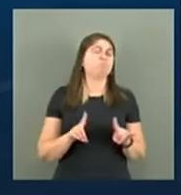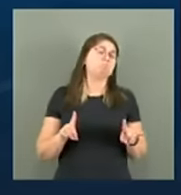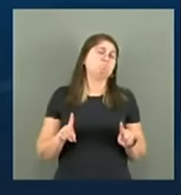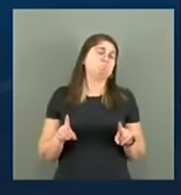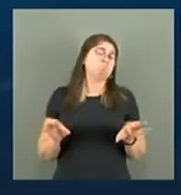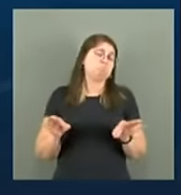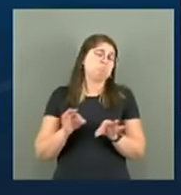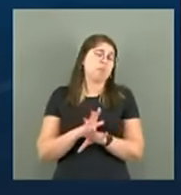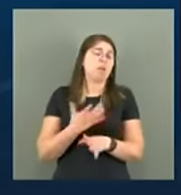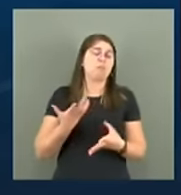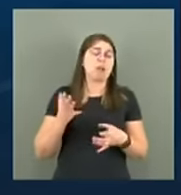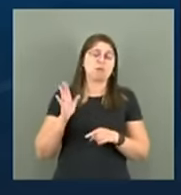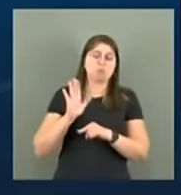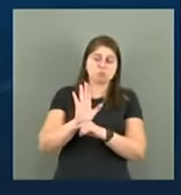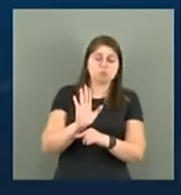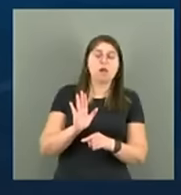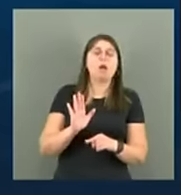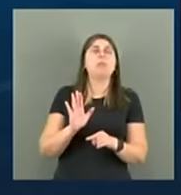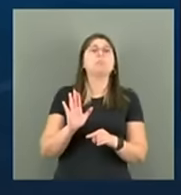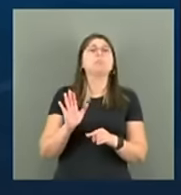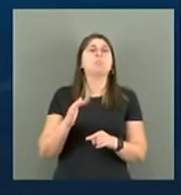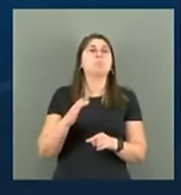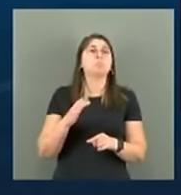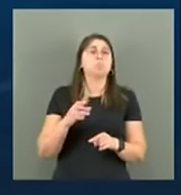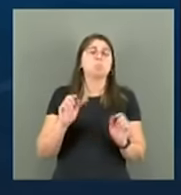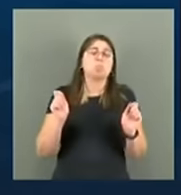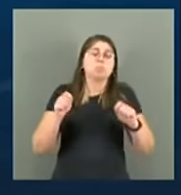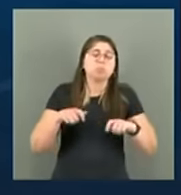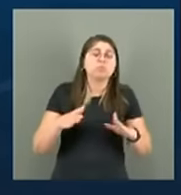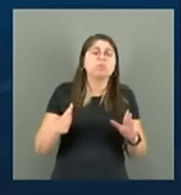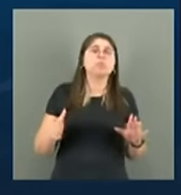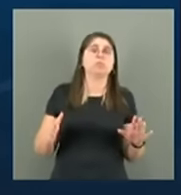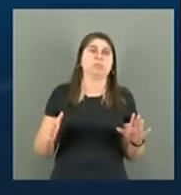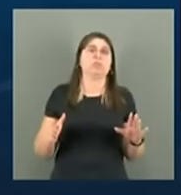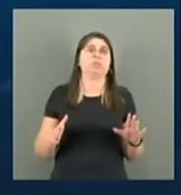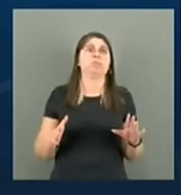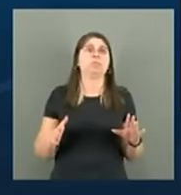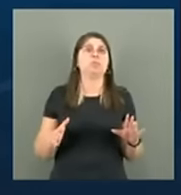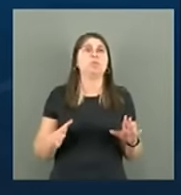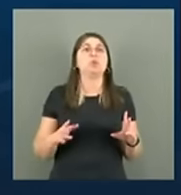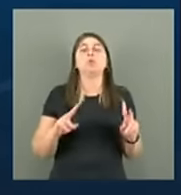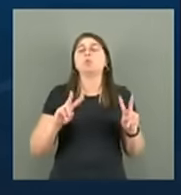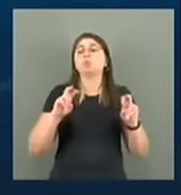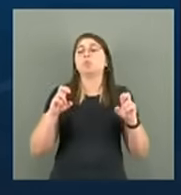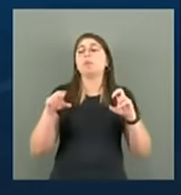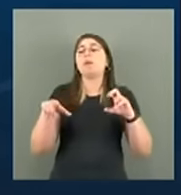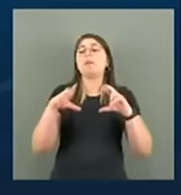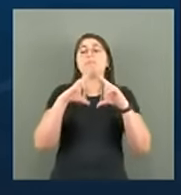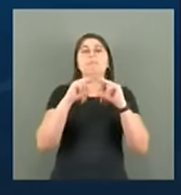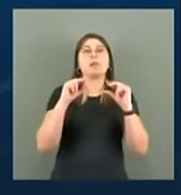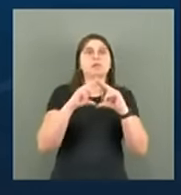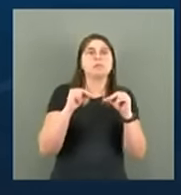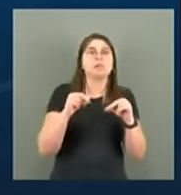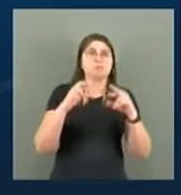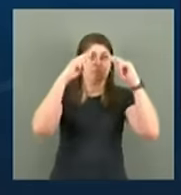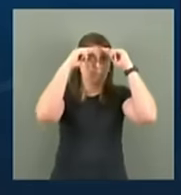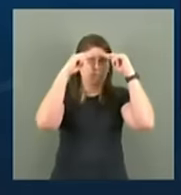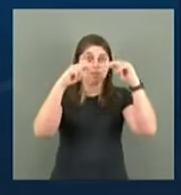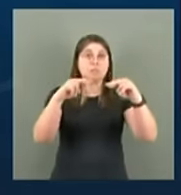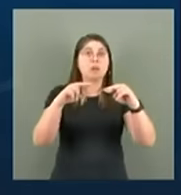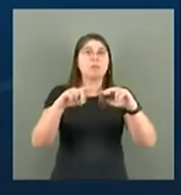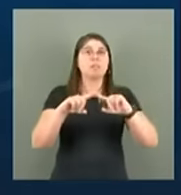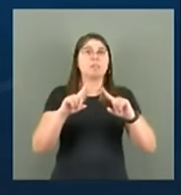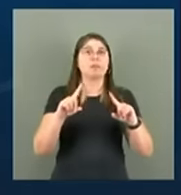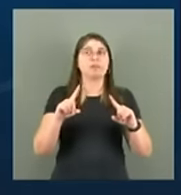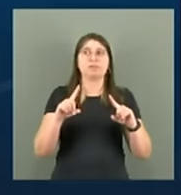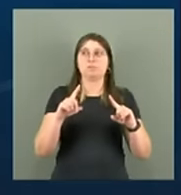quero poder ajudar, contribuir no que eu puder aí. Essa questão aí de Brasília aí, com todo respeito, é muito mais além